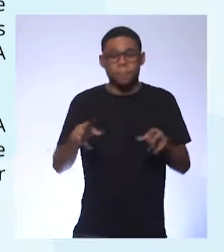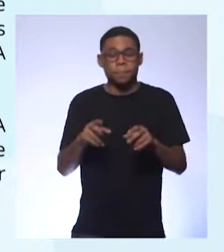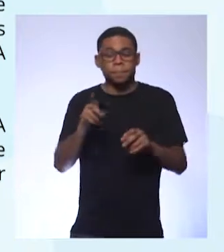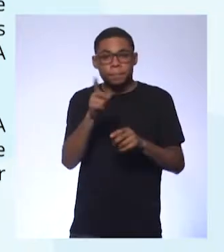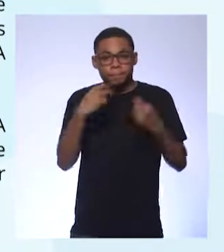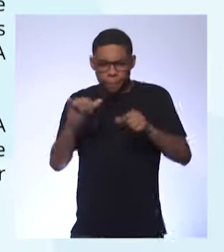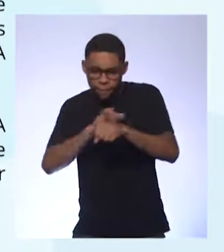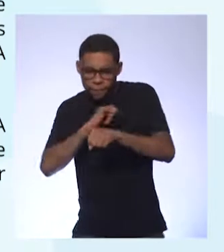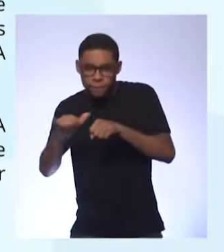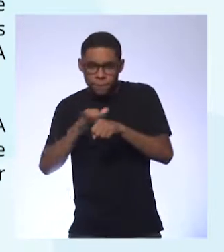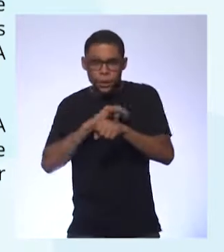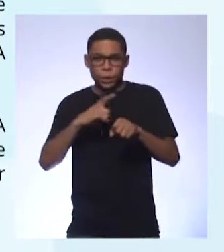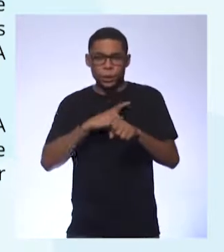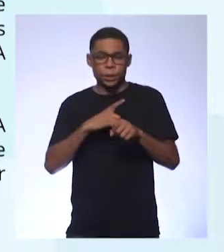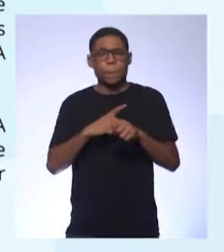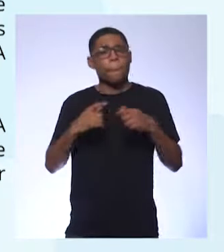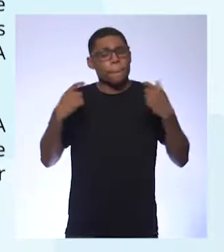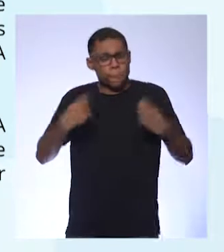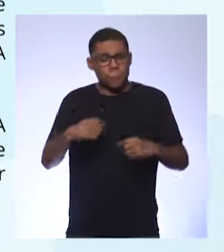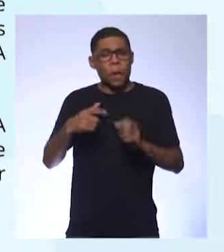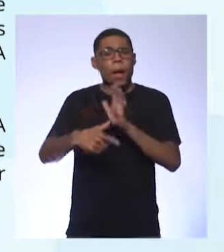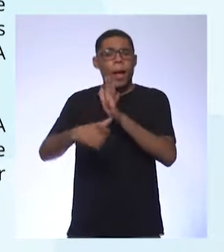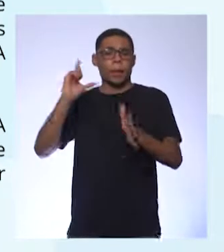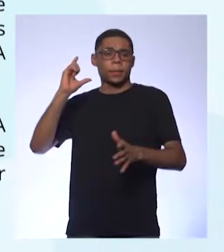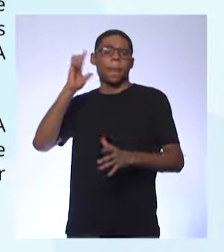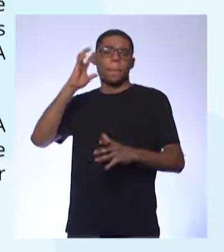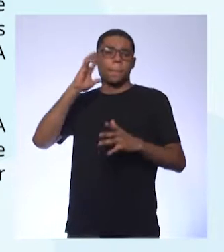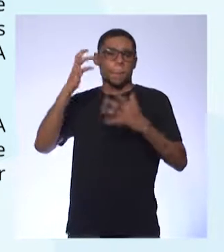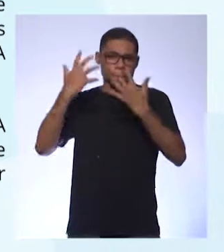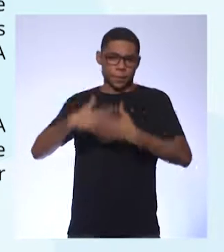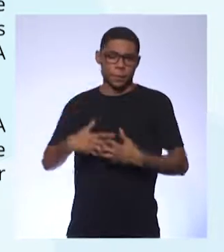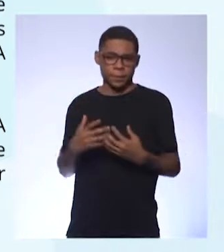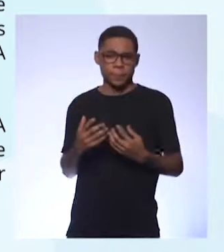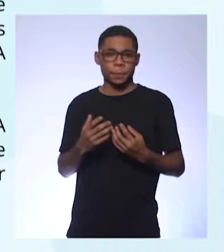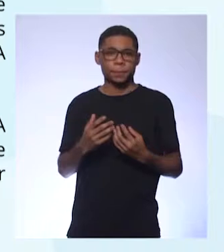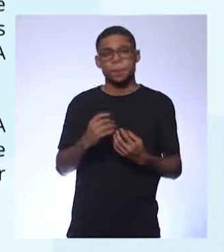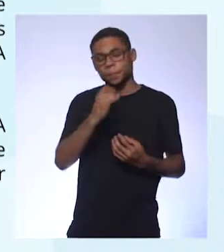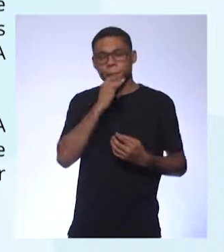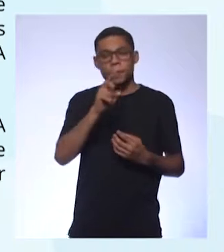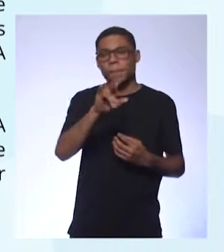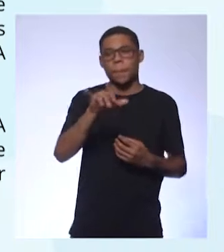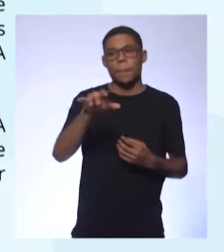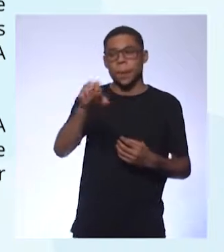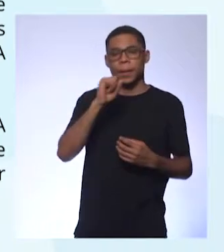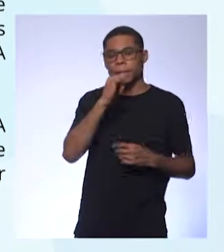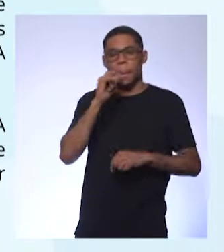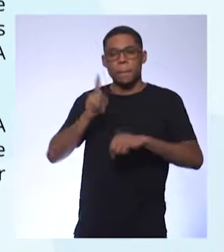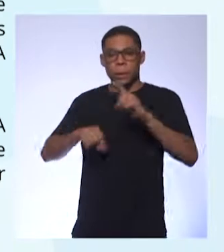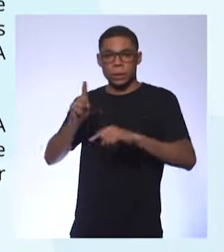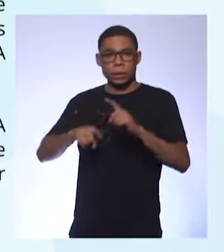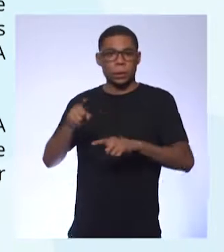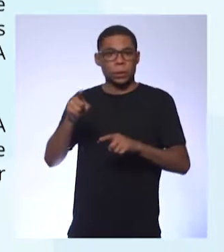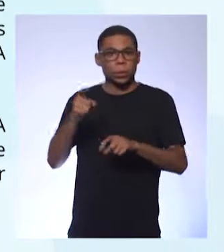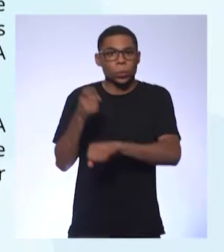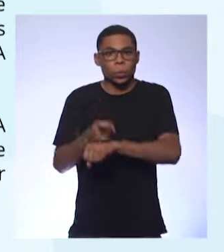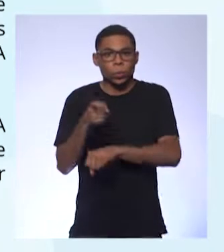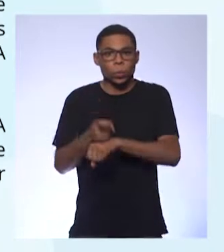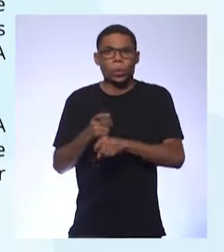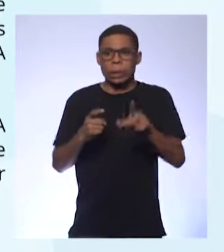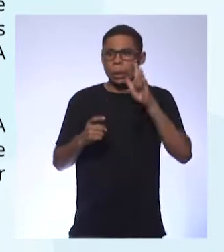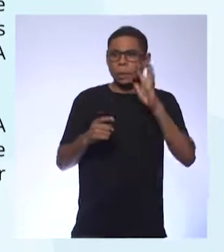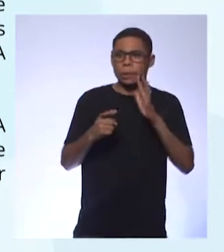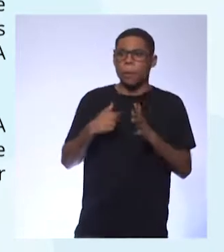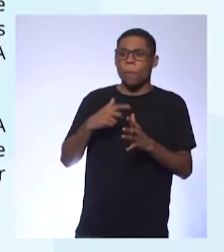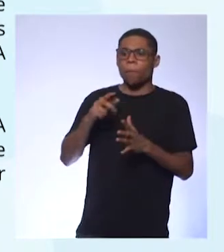necessárias algumas etapas e tem que pensar antes para pensar na imagem, porque você vai pegar um material bruto e tem que pensar no que